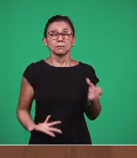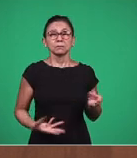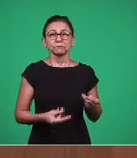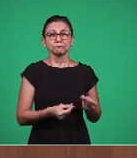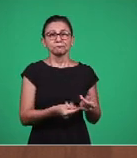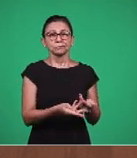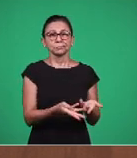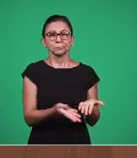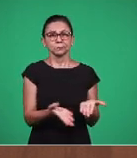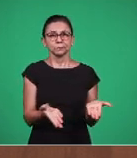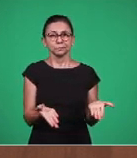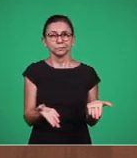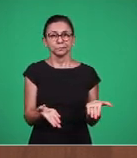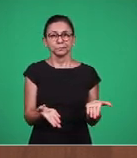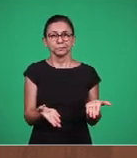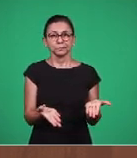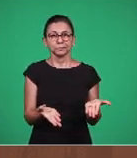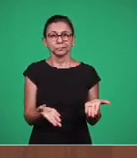Uma Bíblia